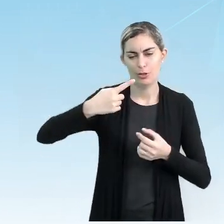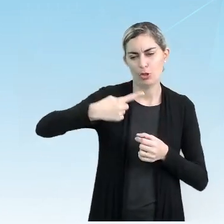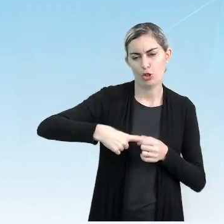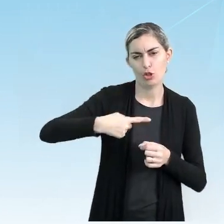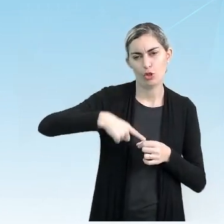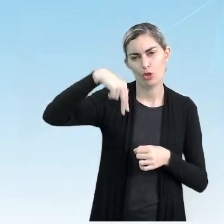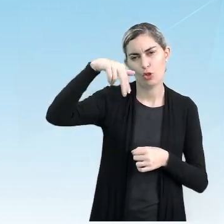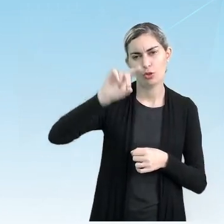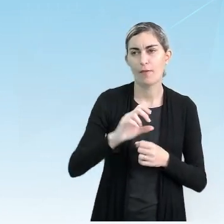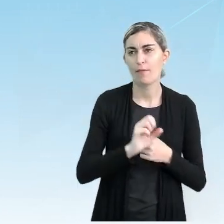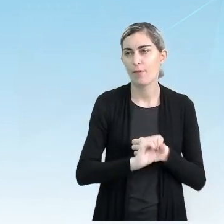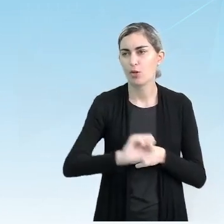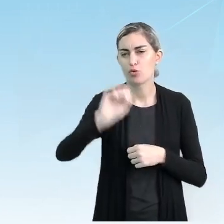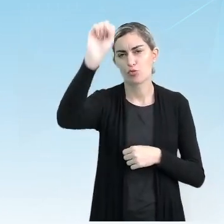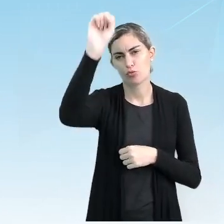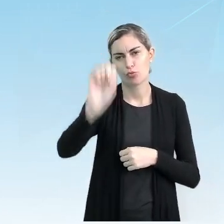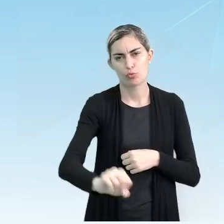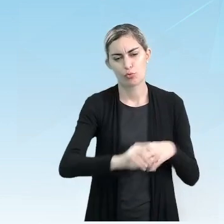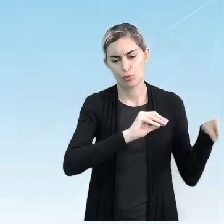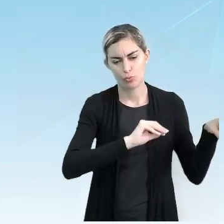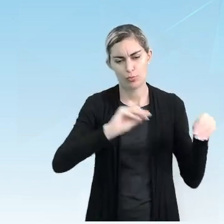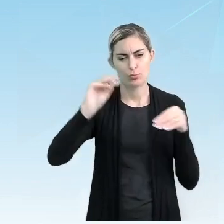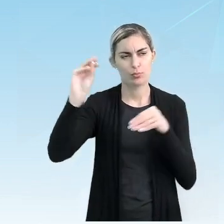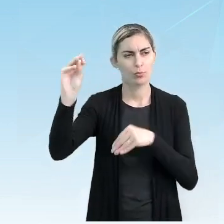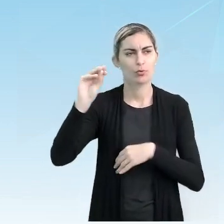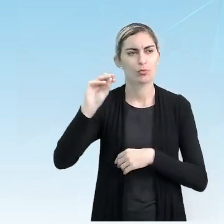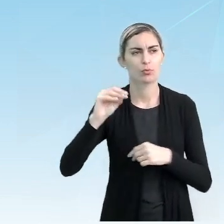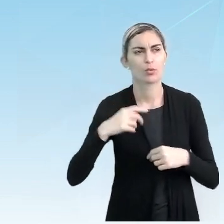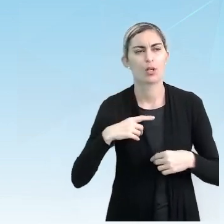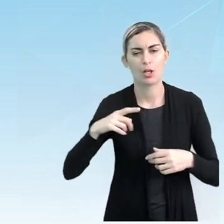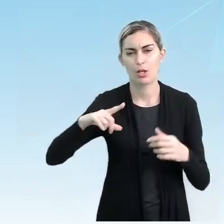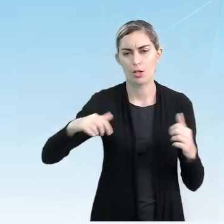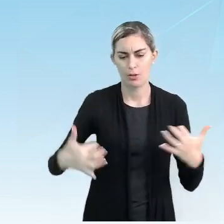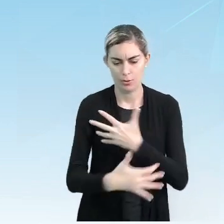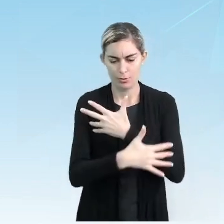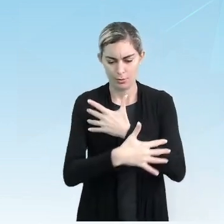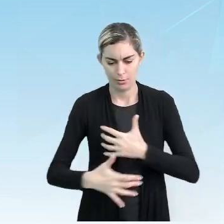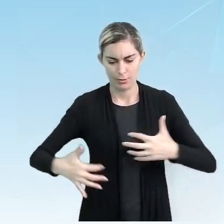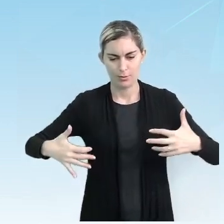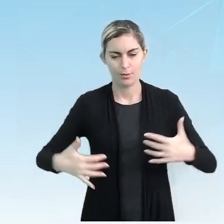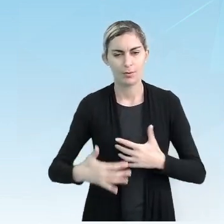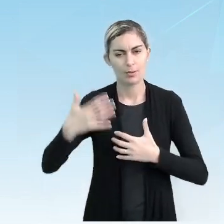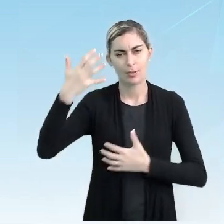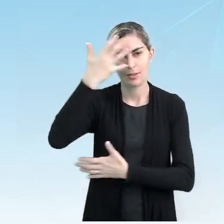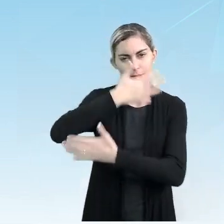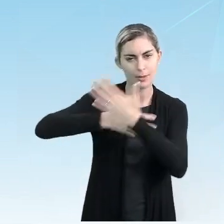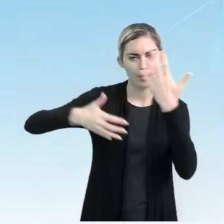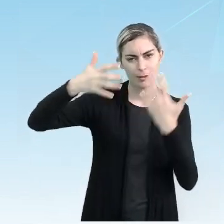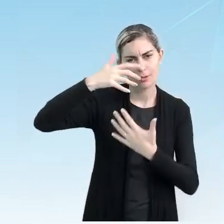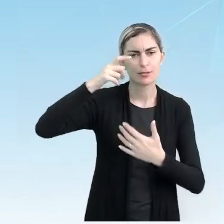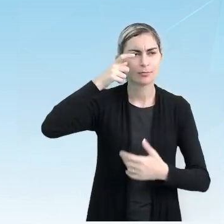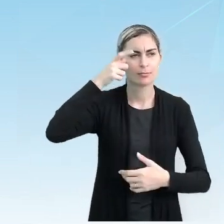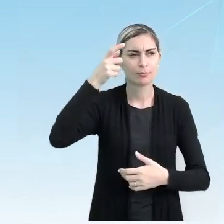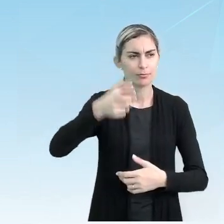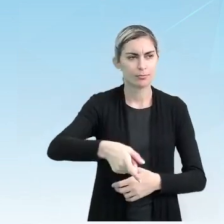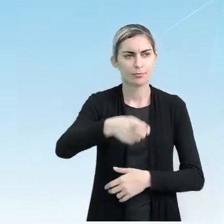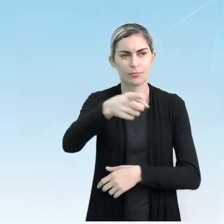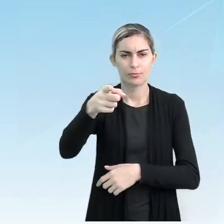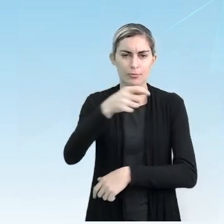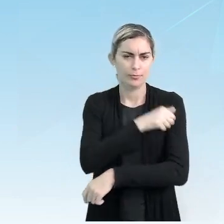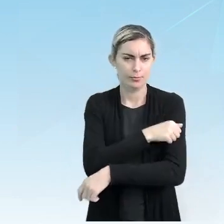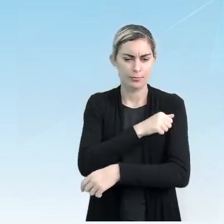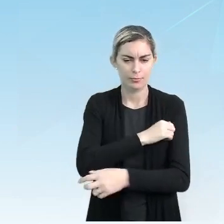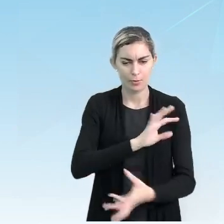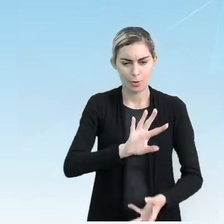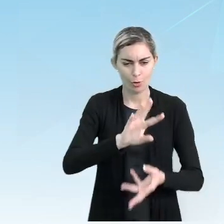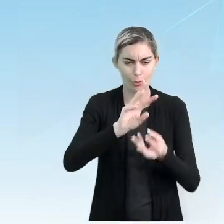para o Sudeste. Exatamente. De que Luiz Gonzaga canta A Triste Partida. Seria interessante que os nossos estudantes... Complemento lá no